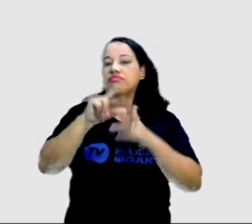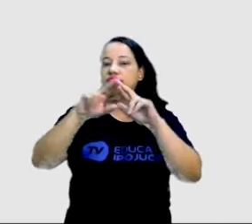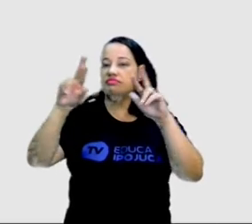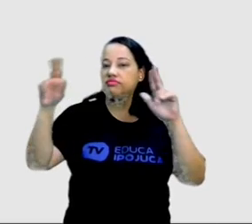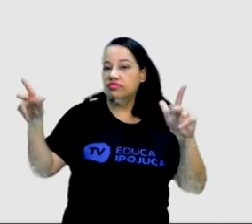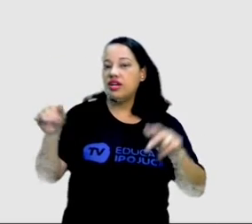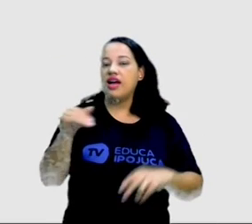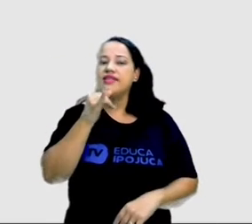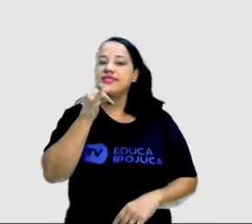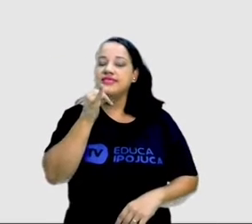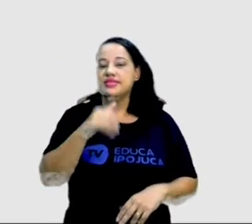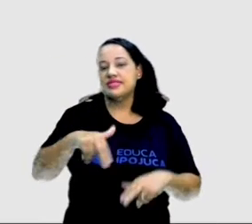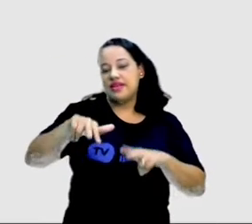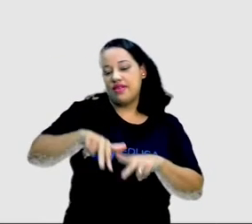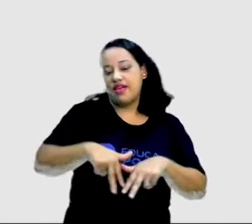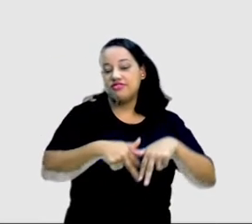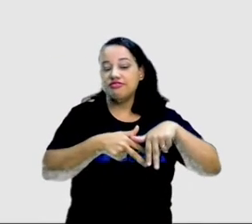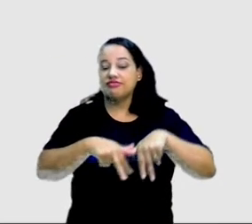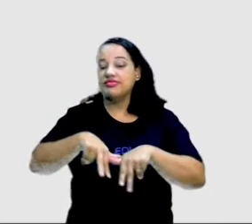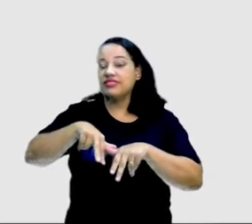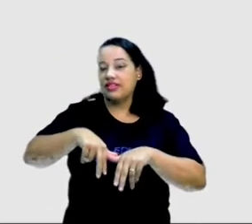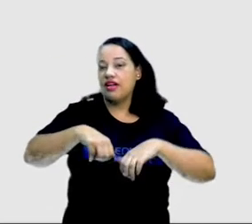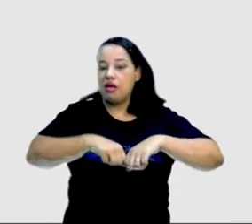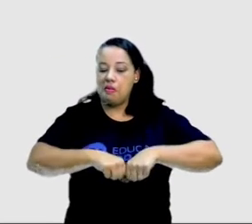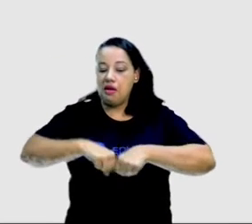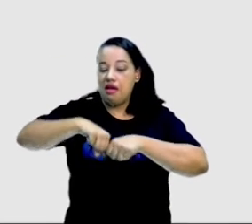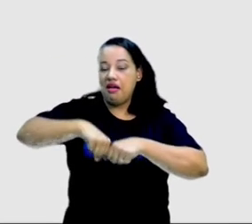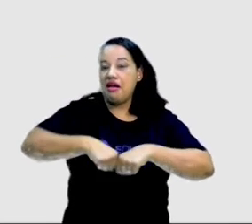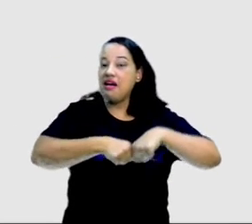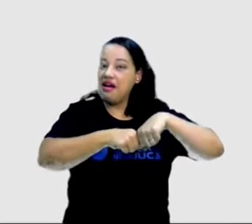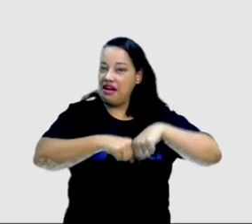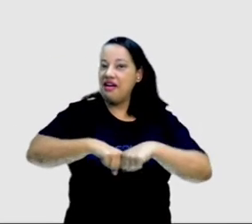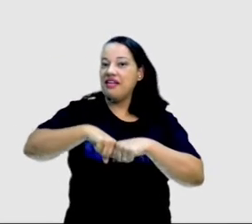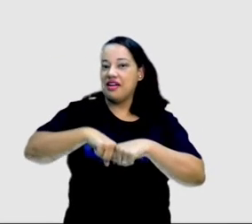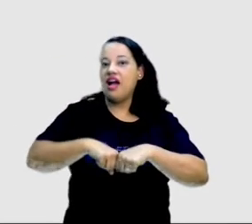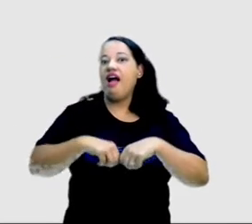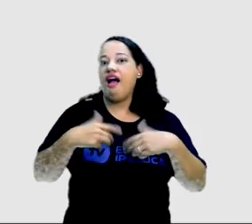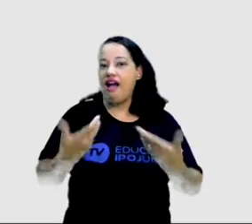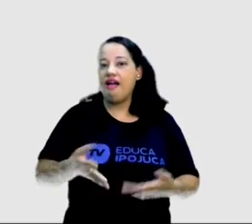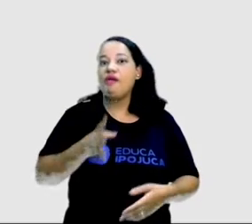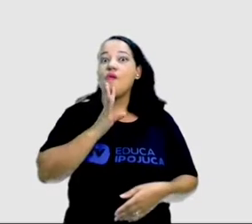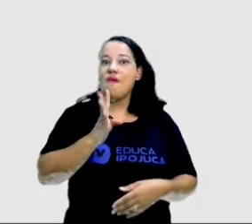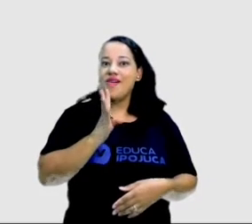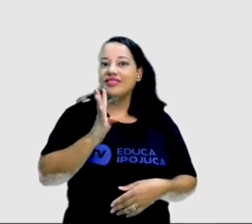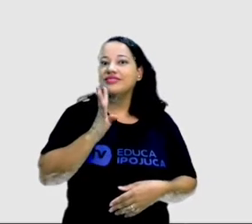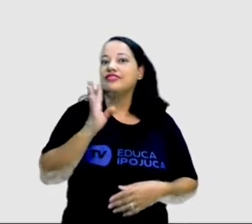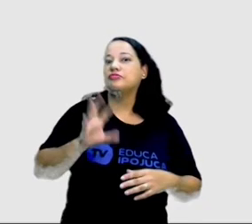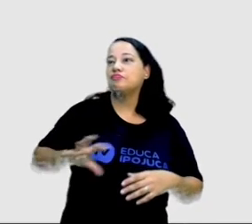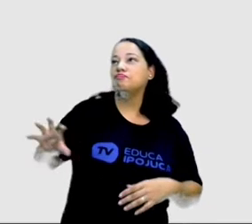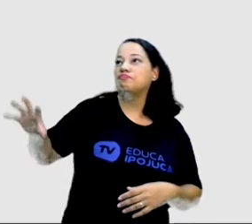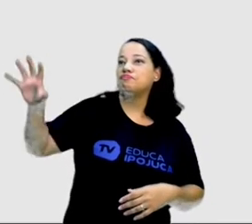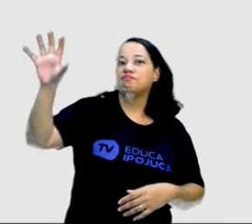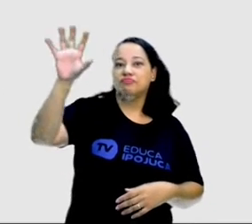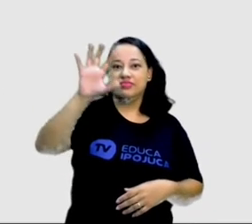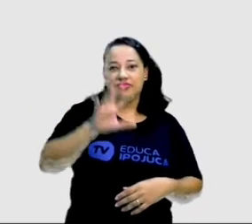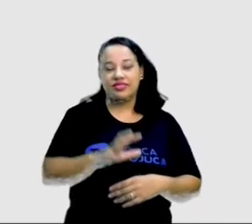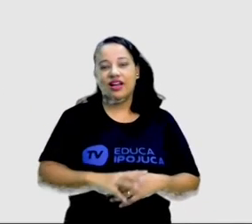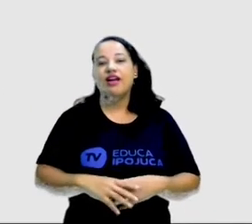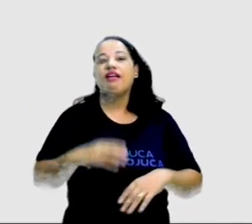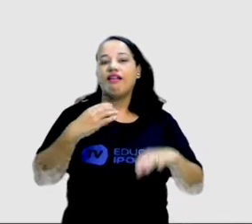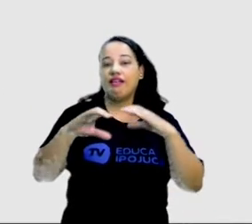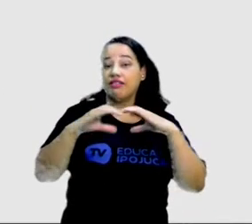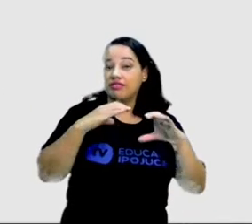roda, por exemplo, são as mais conhecidas em todo o país e nelas são utilizadas